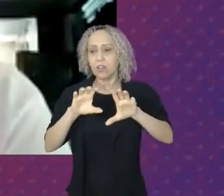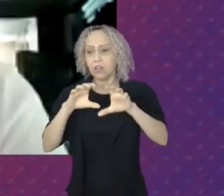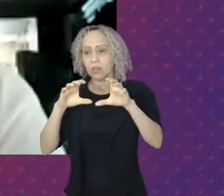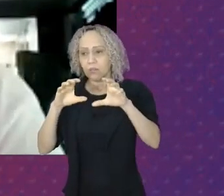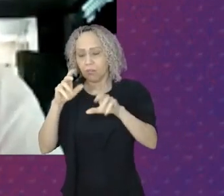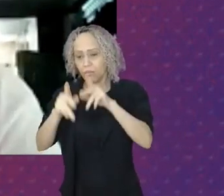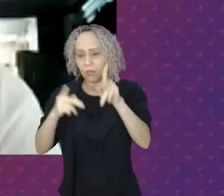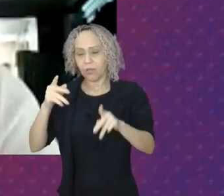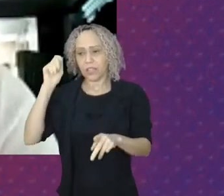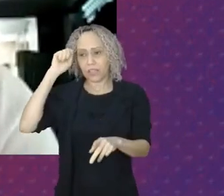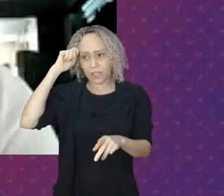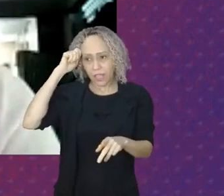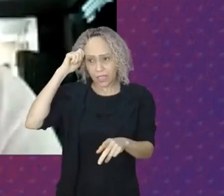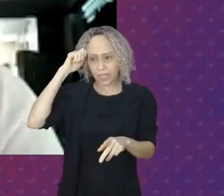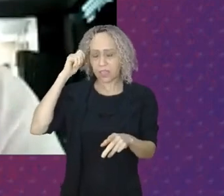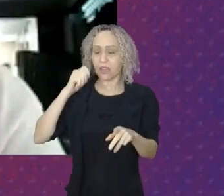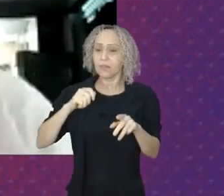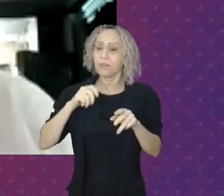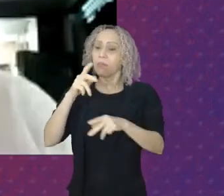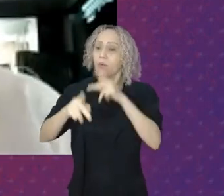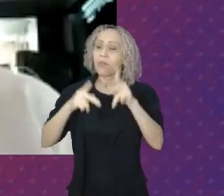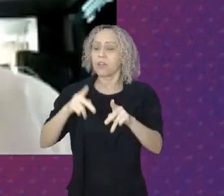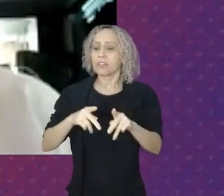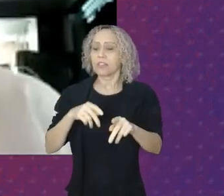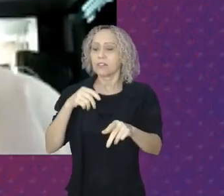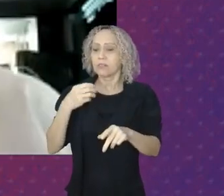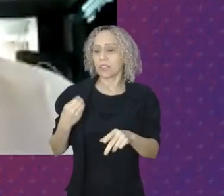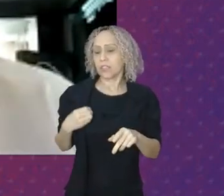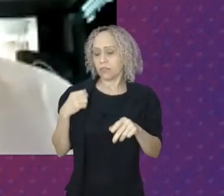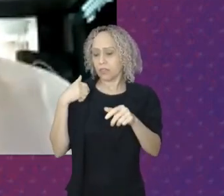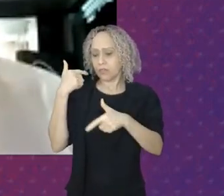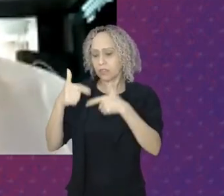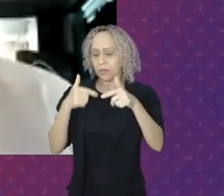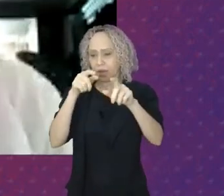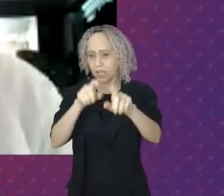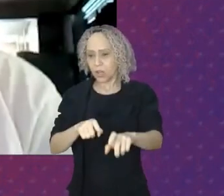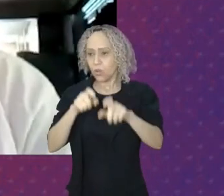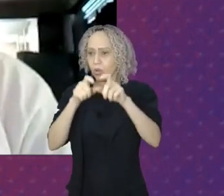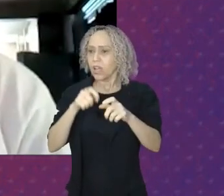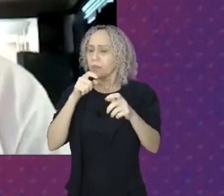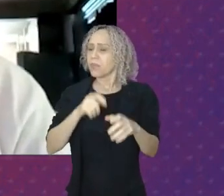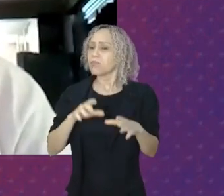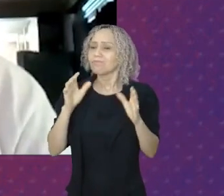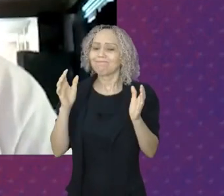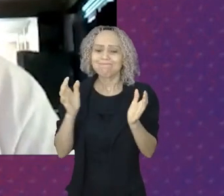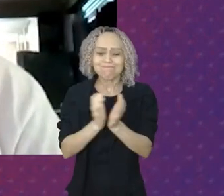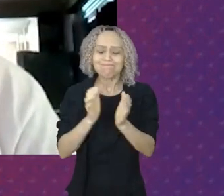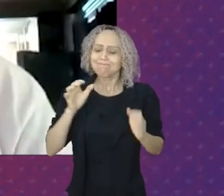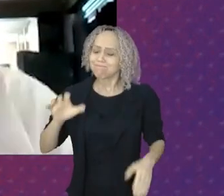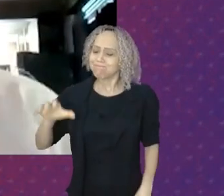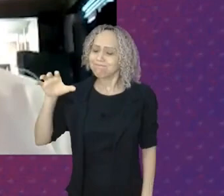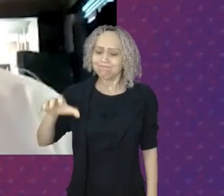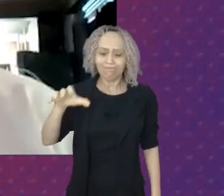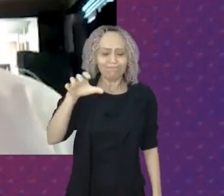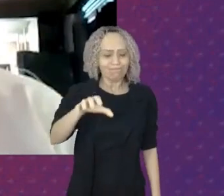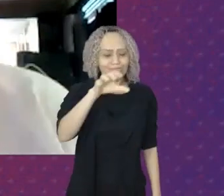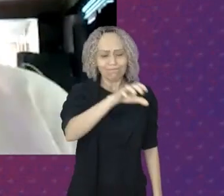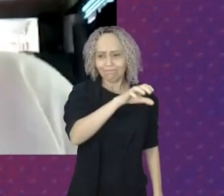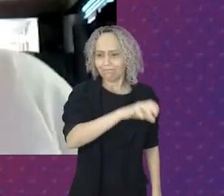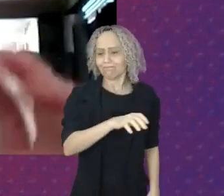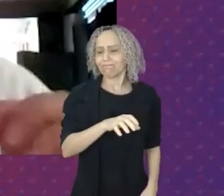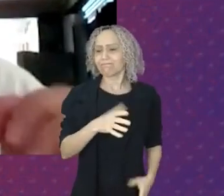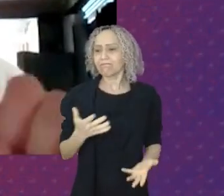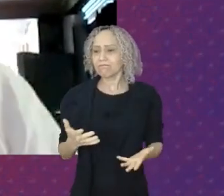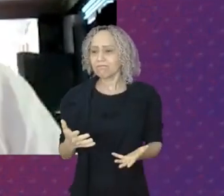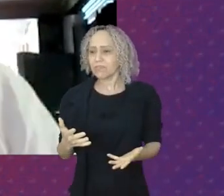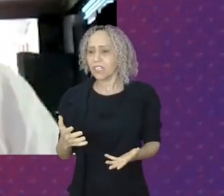campo da população do campo, ela está dentro do campo da população rural, ela está dentro das ribeirinhas, ela está dentro dos quilombos.